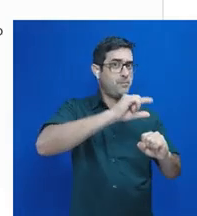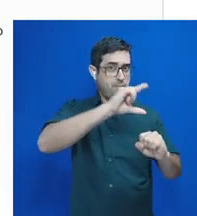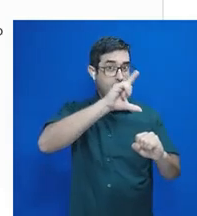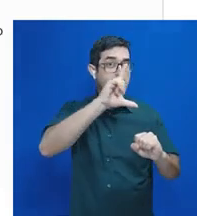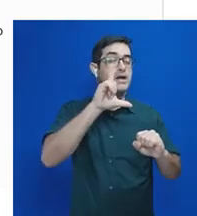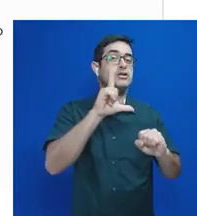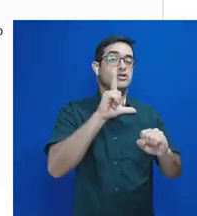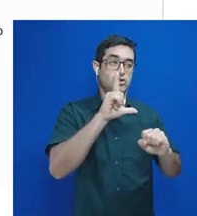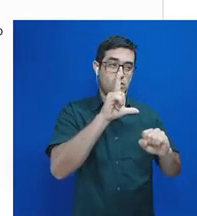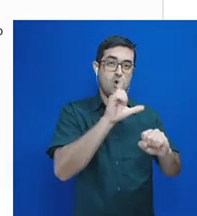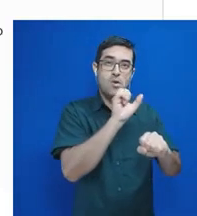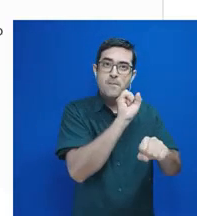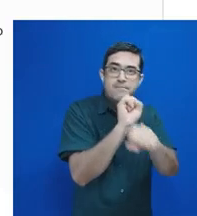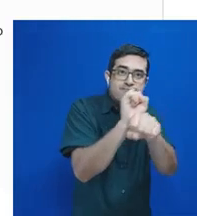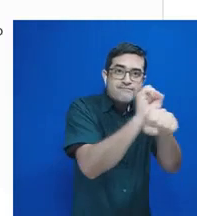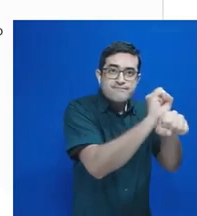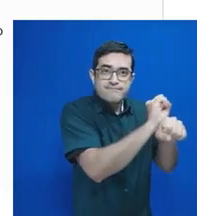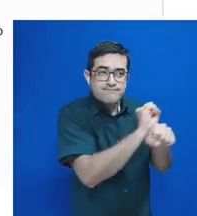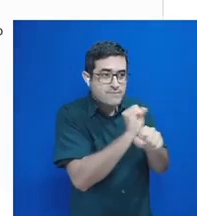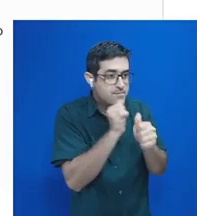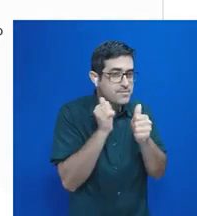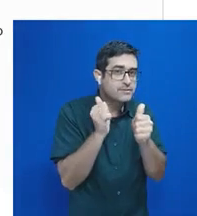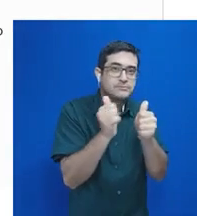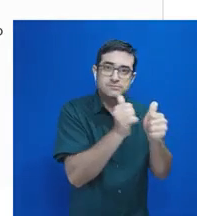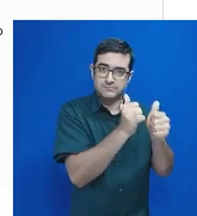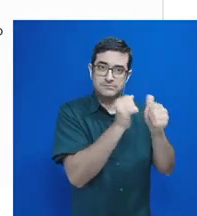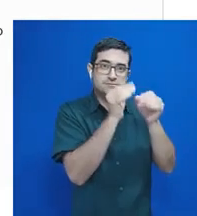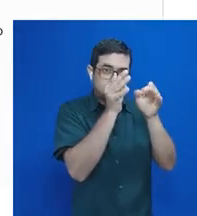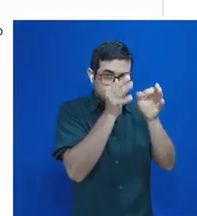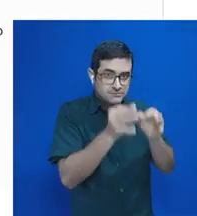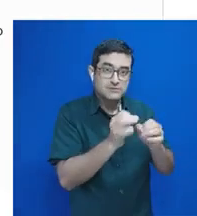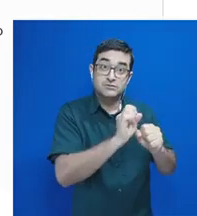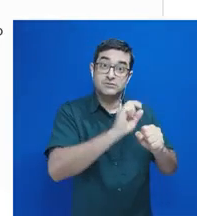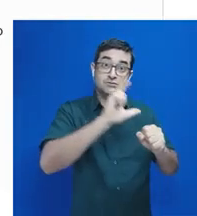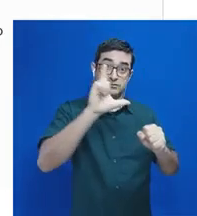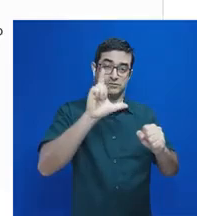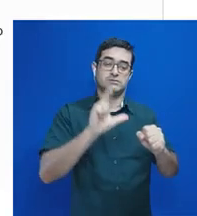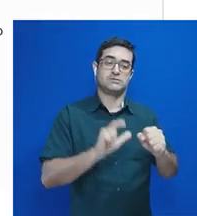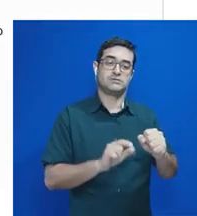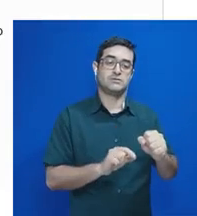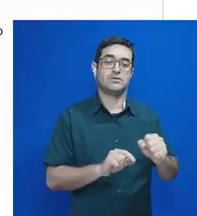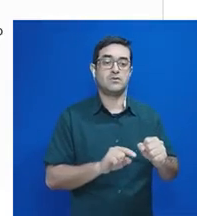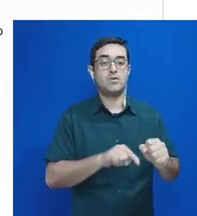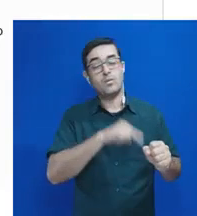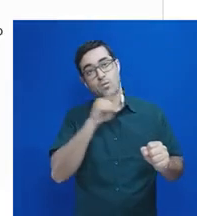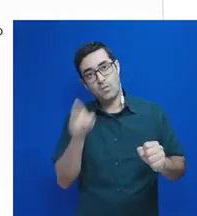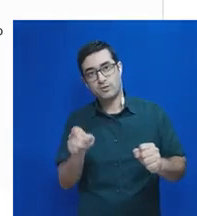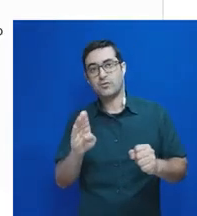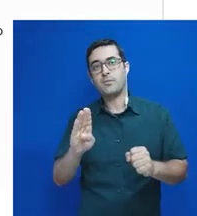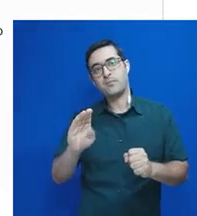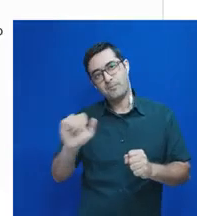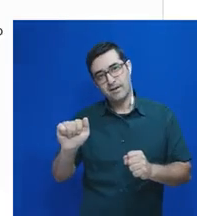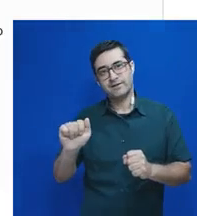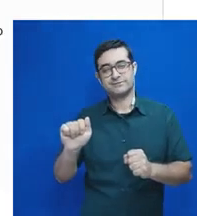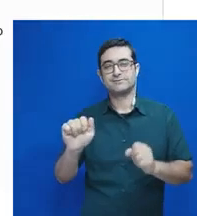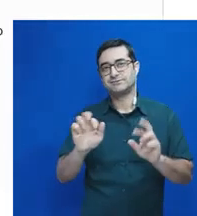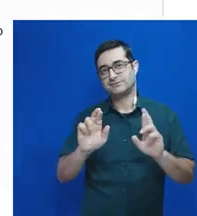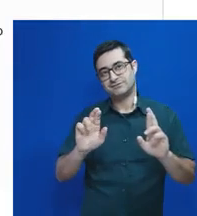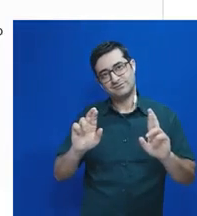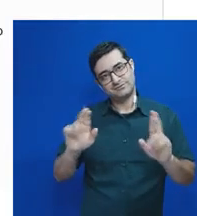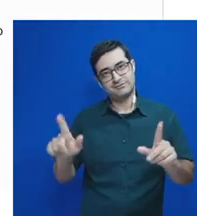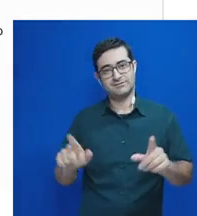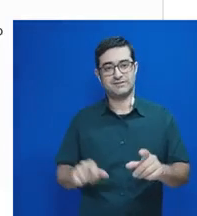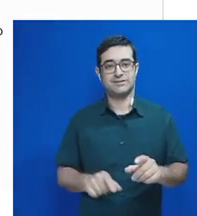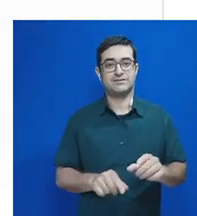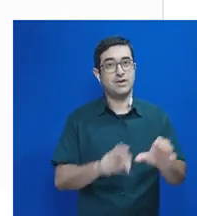uma estabilização maior, para necessitar de uma maior energia para separar, do que o bário. E além disso, um